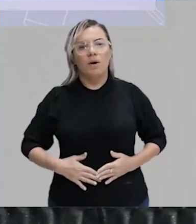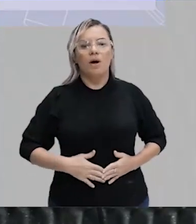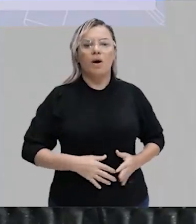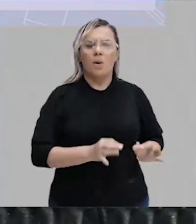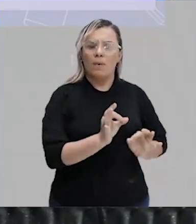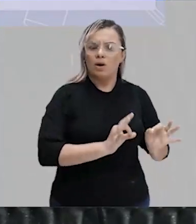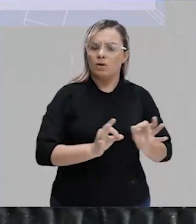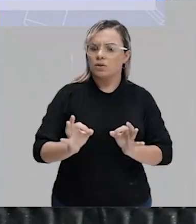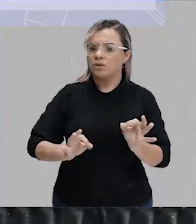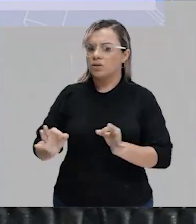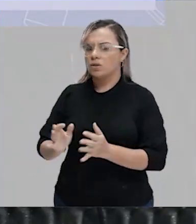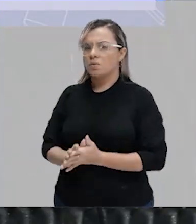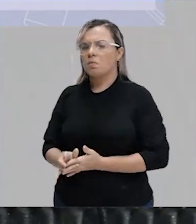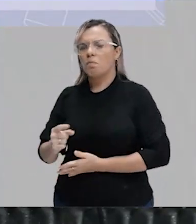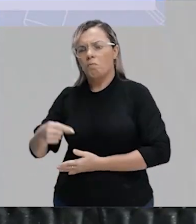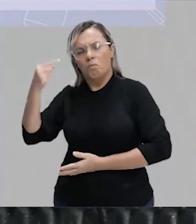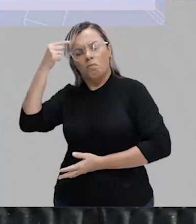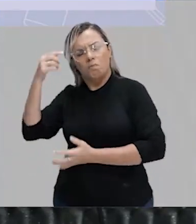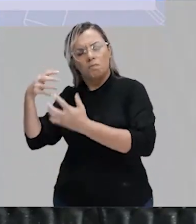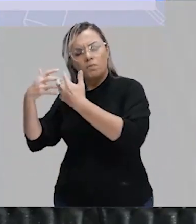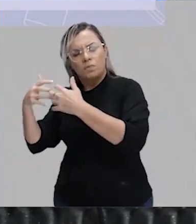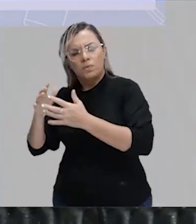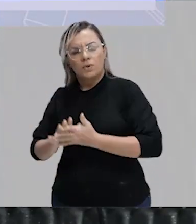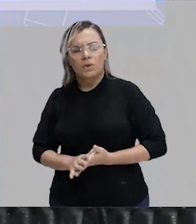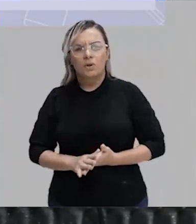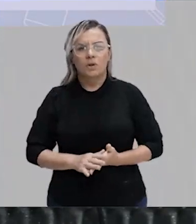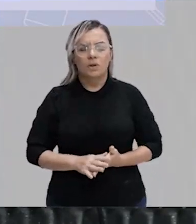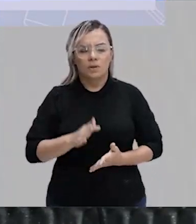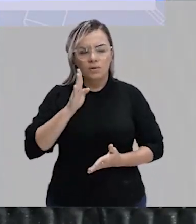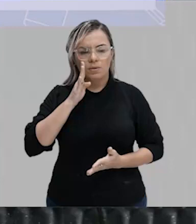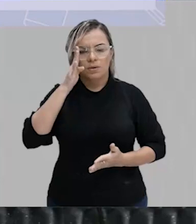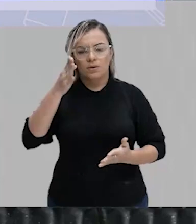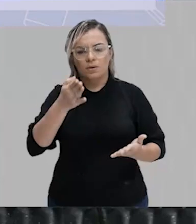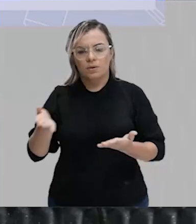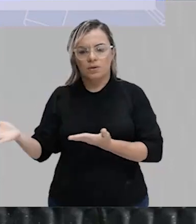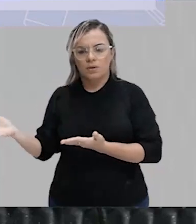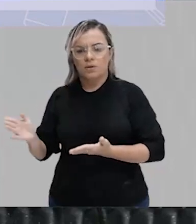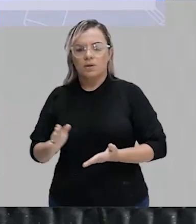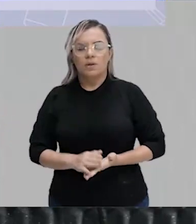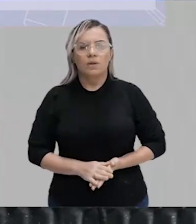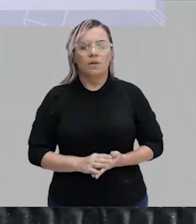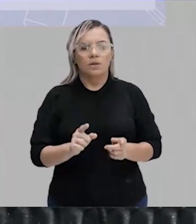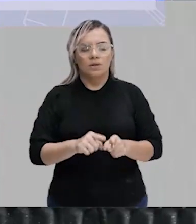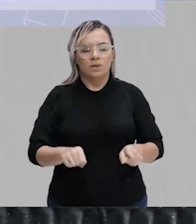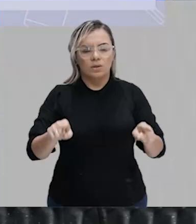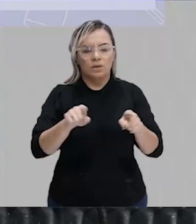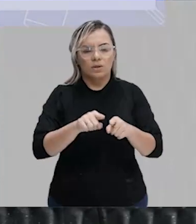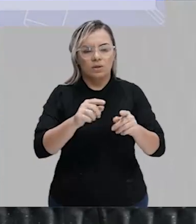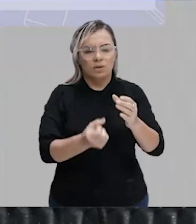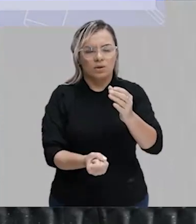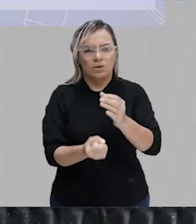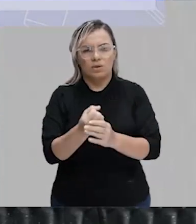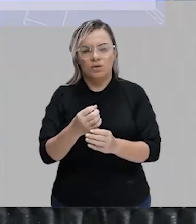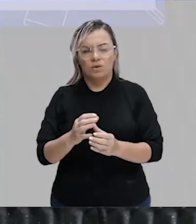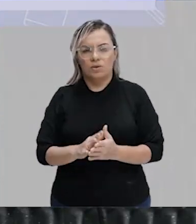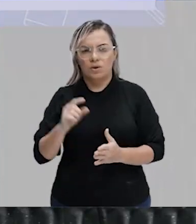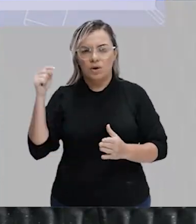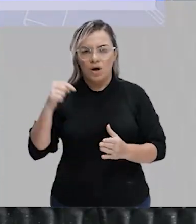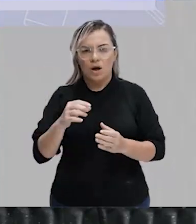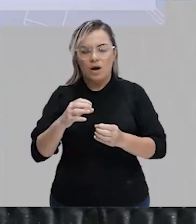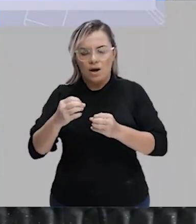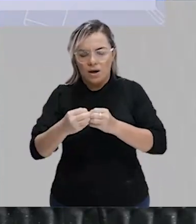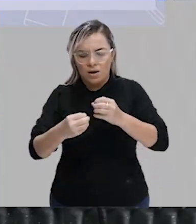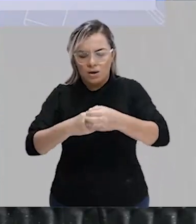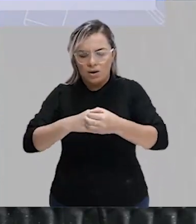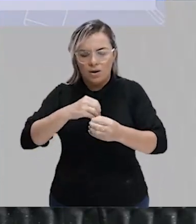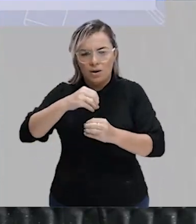E principalmente porque também ele diz que a mórula, desculpa, que a organogênese, ela origina a mórula. Não,